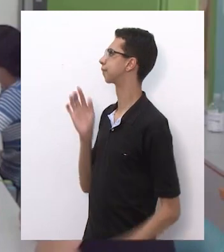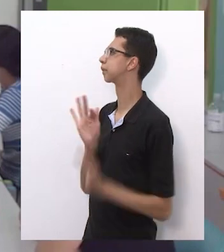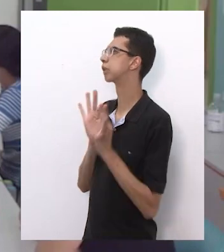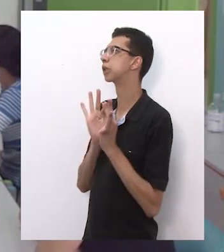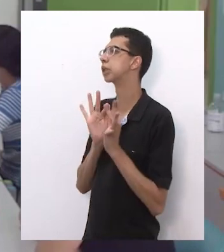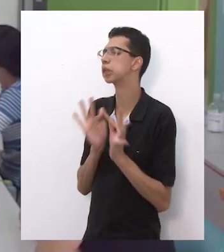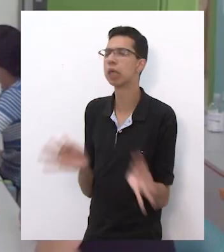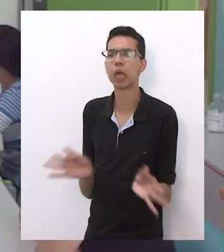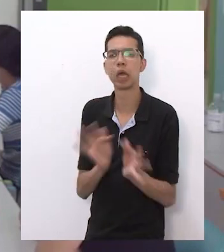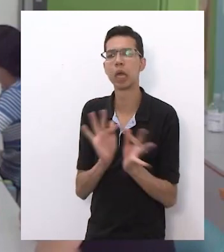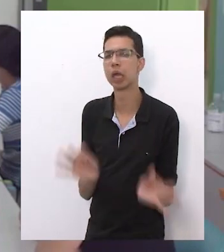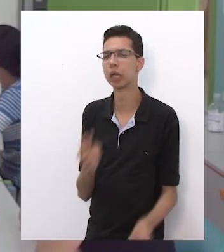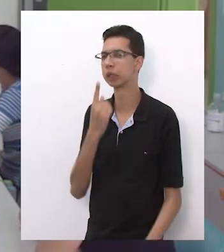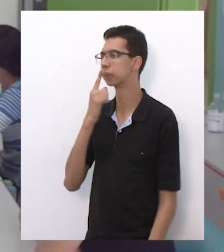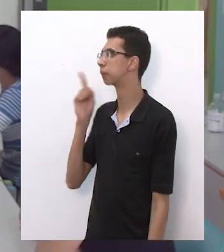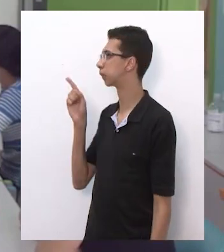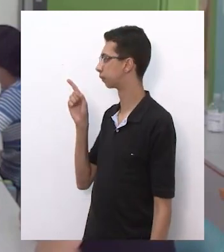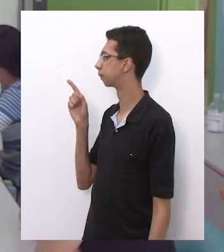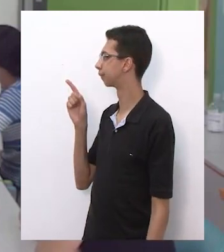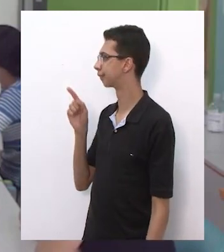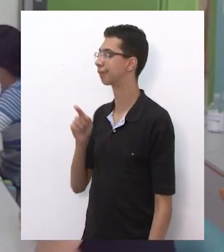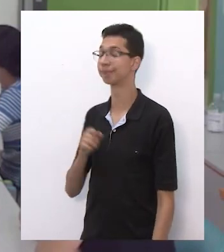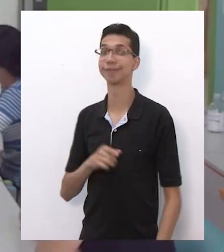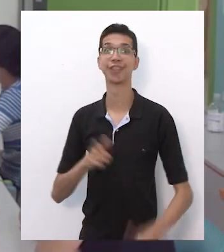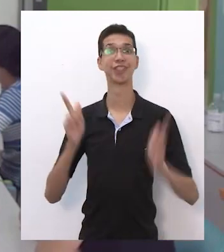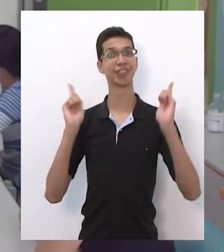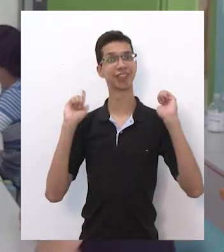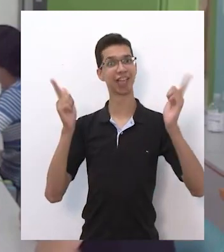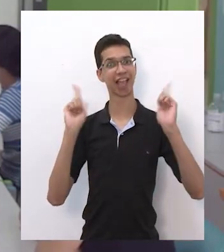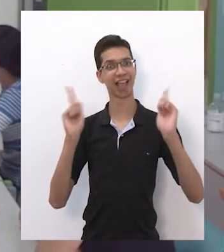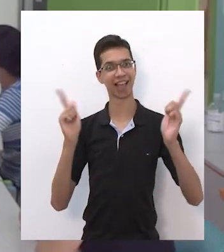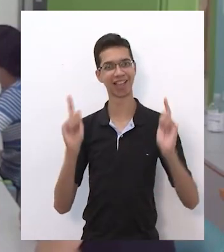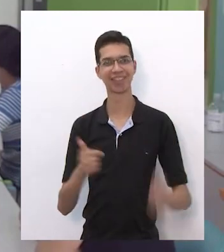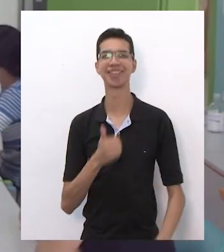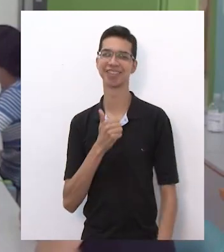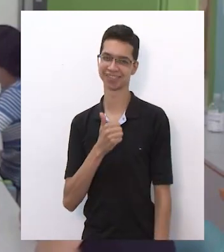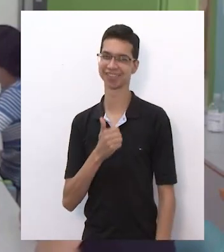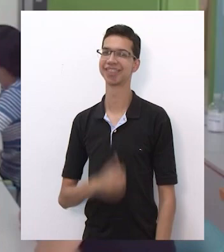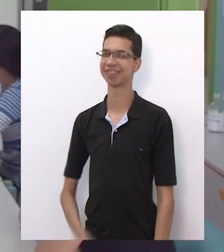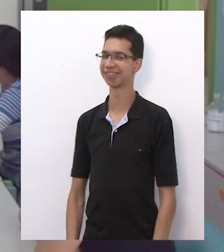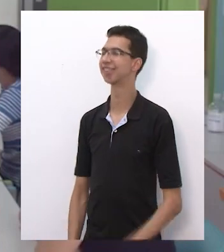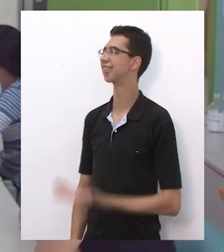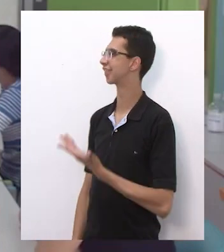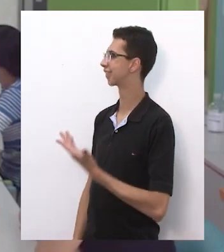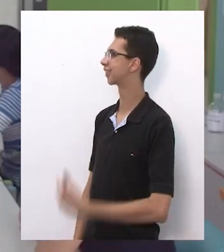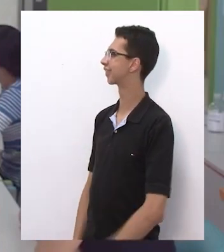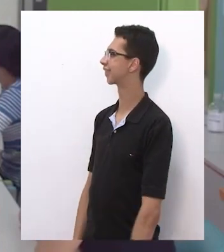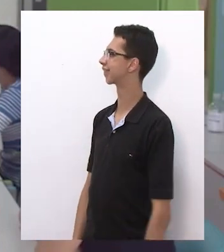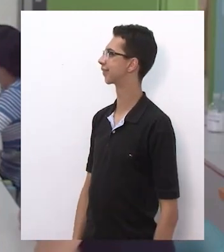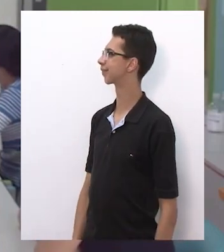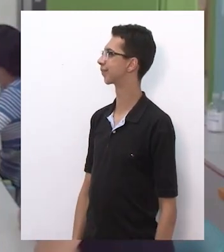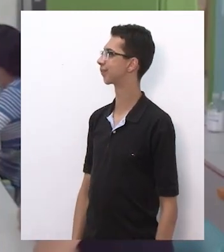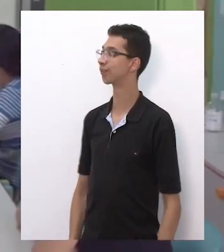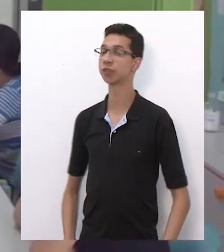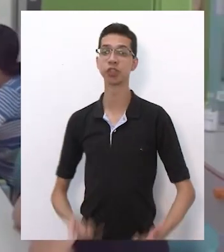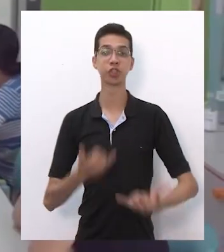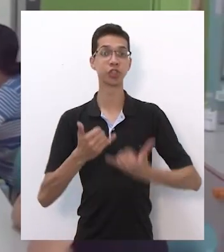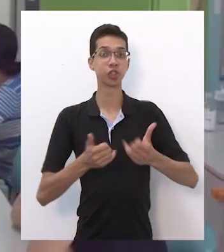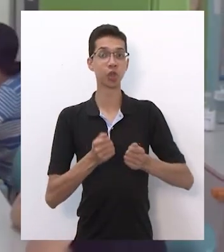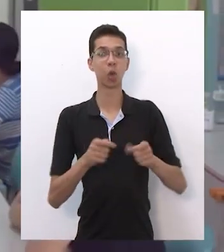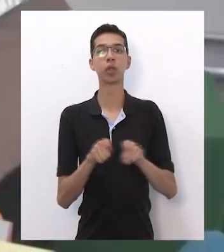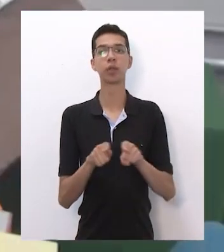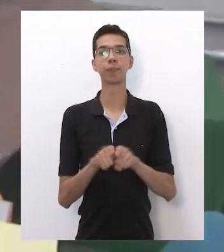observar, mas é bem divertido. E, além do jogo, nós também programamos o